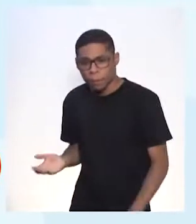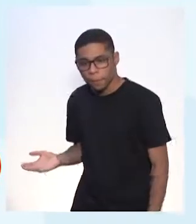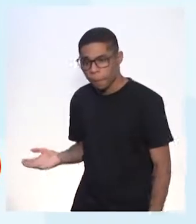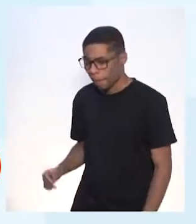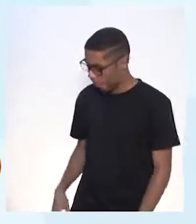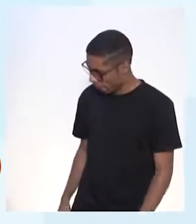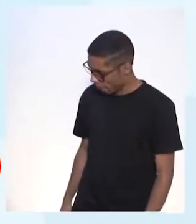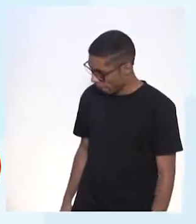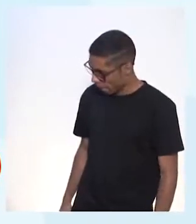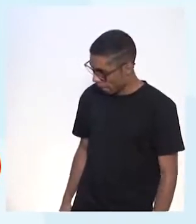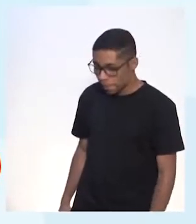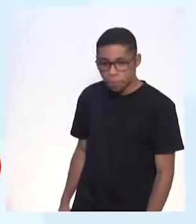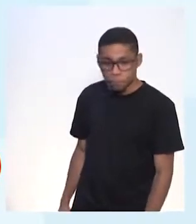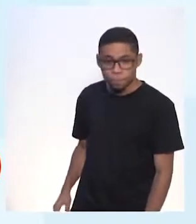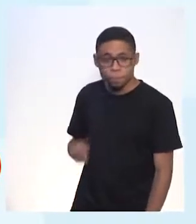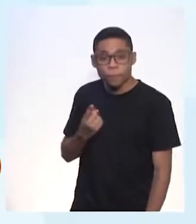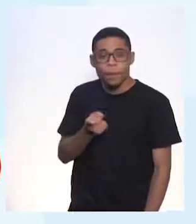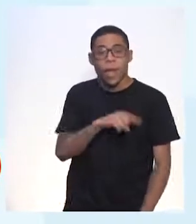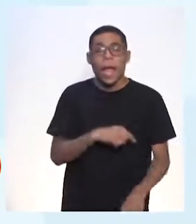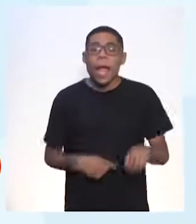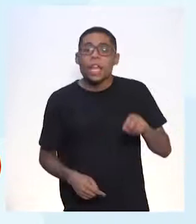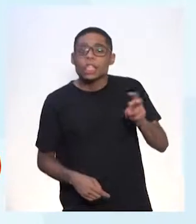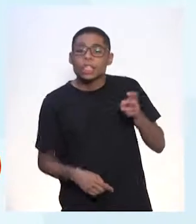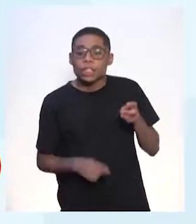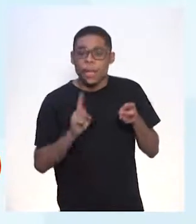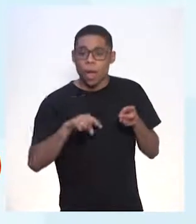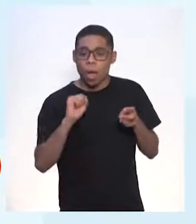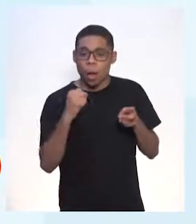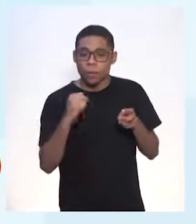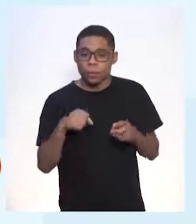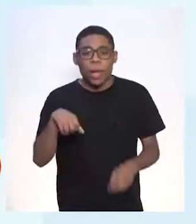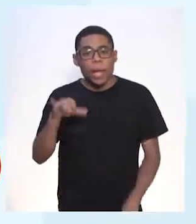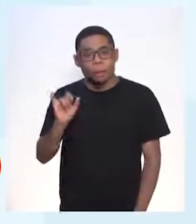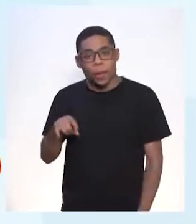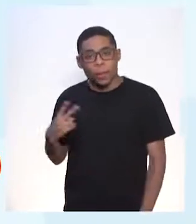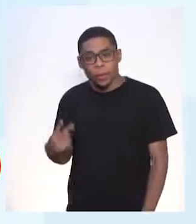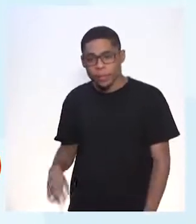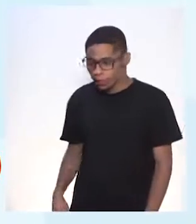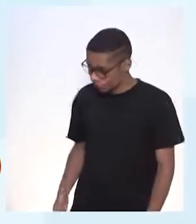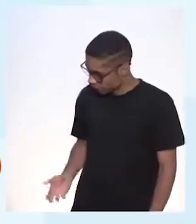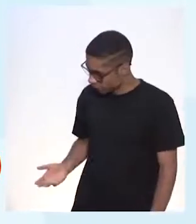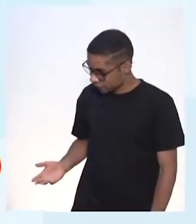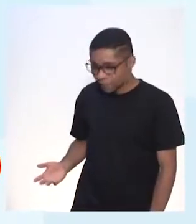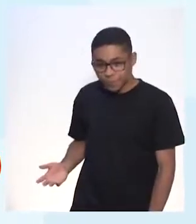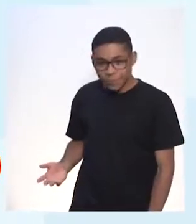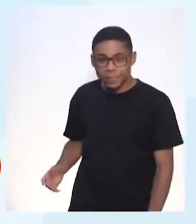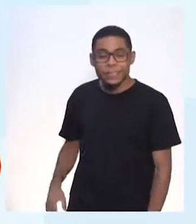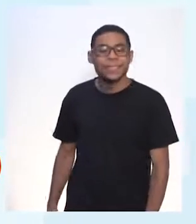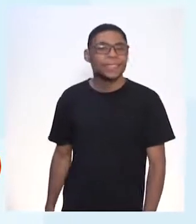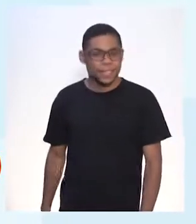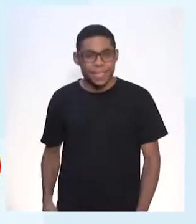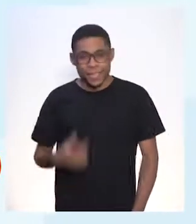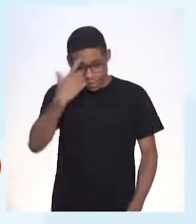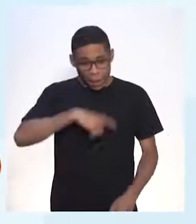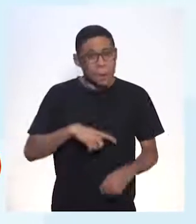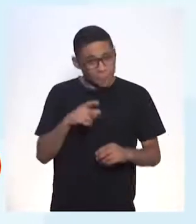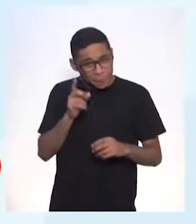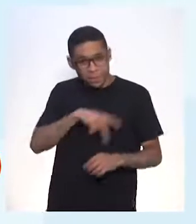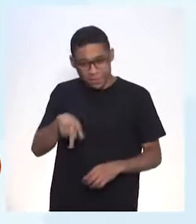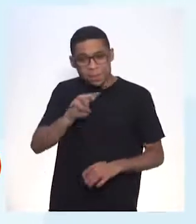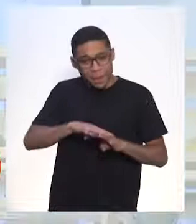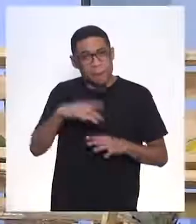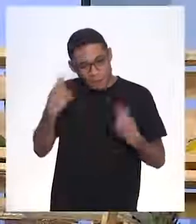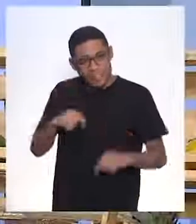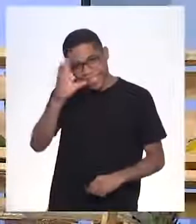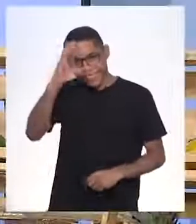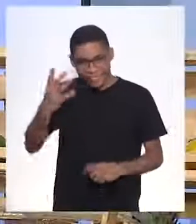e 2, que é o valor de Y, Osmar. Sistema resolvido. Isso aí. Beleza. Professor de matemática não aguenta, né? Não, não aguenta. Então,